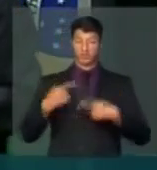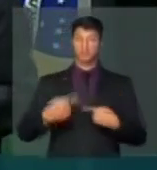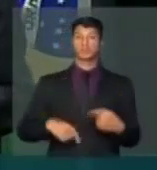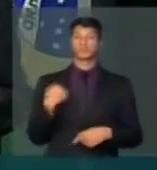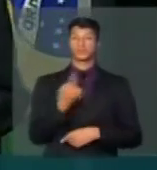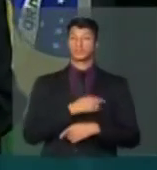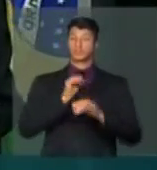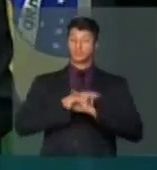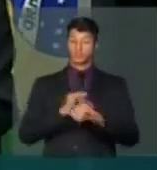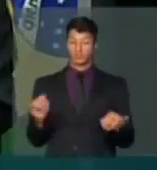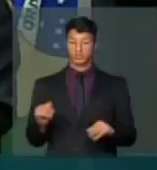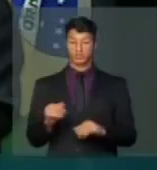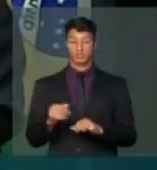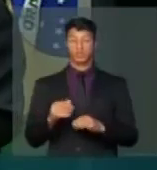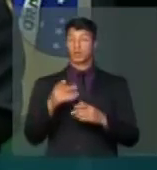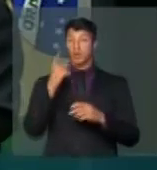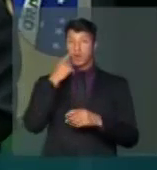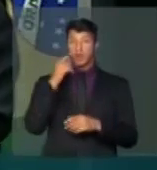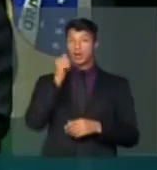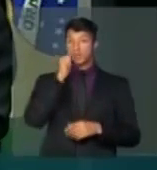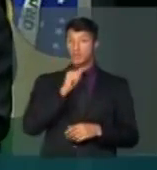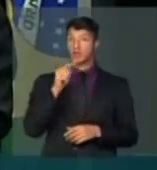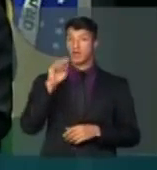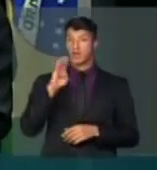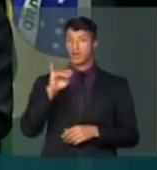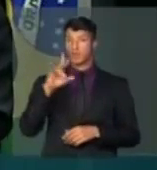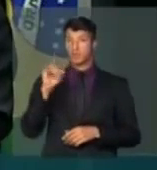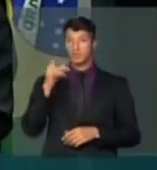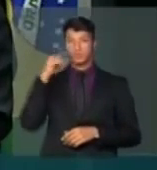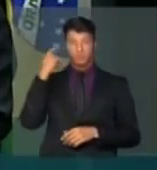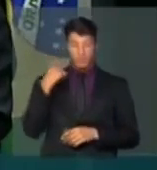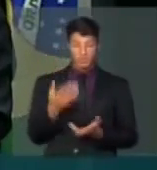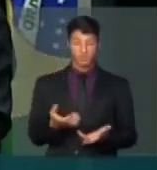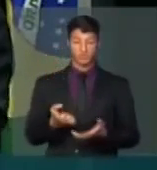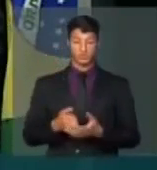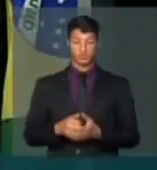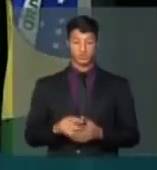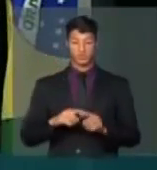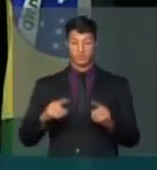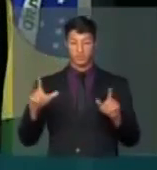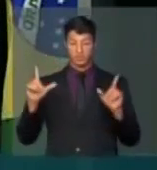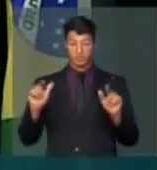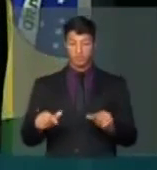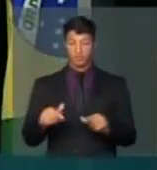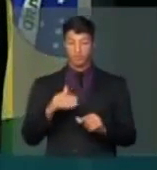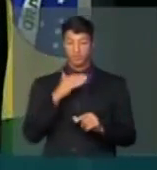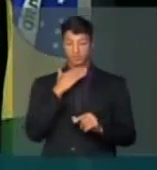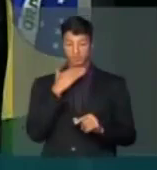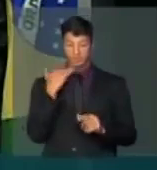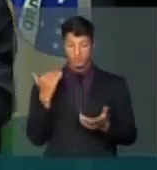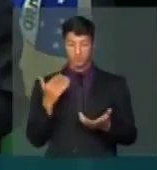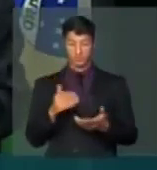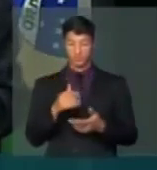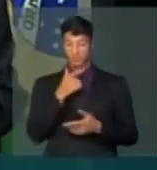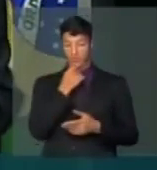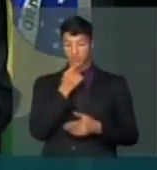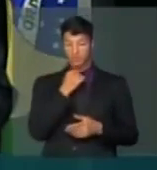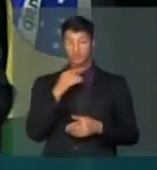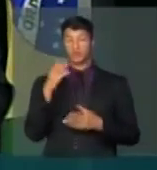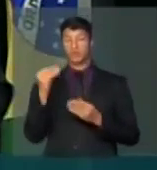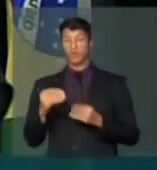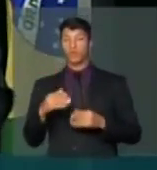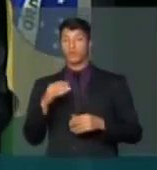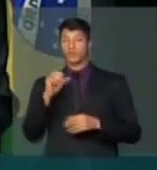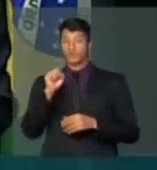e a gente dizia, olha, a mulher é um bicho muito doentinho, mas pouco morredor. O homem é um bicho